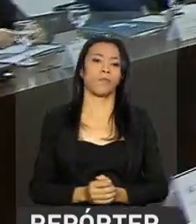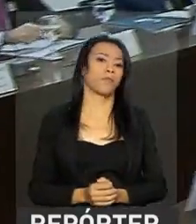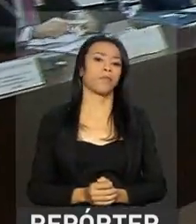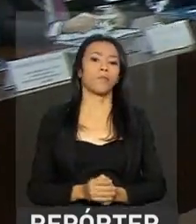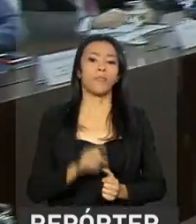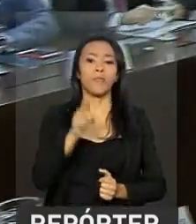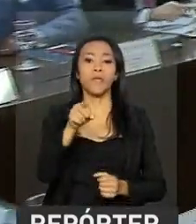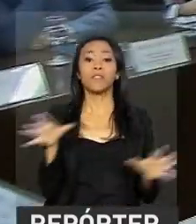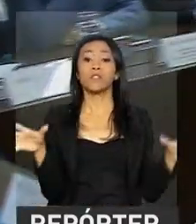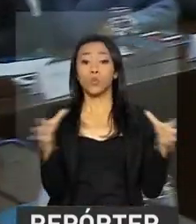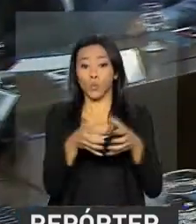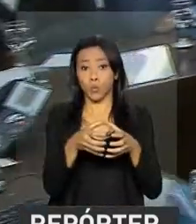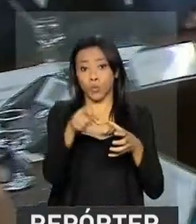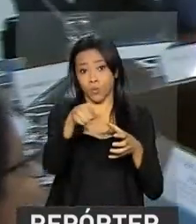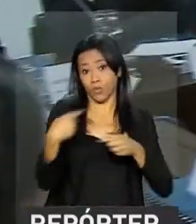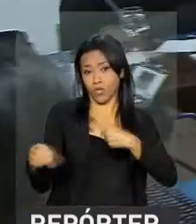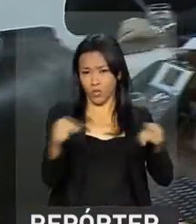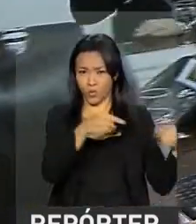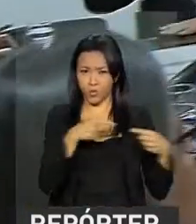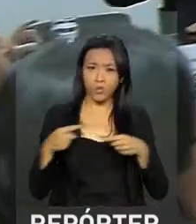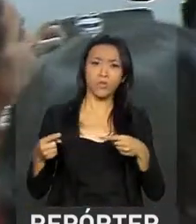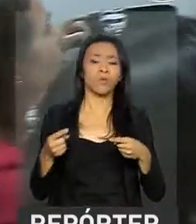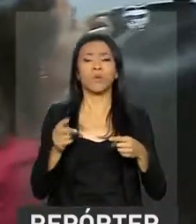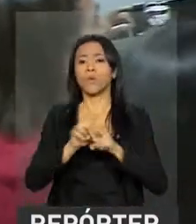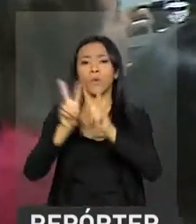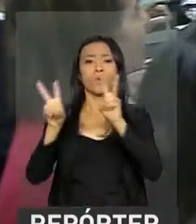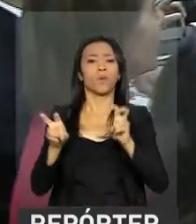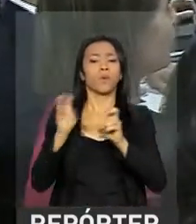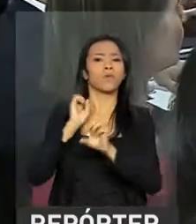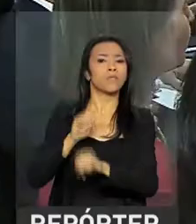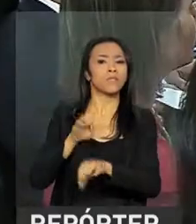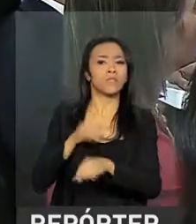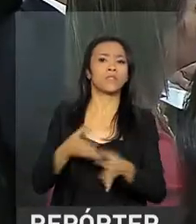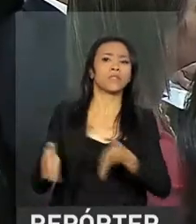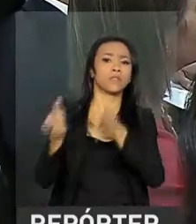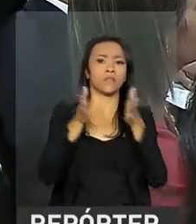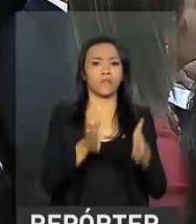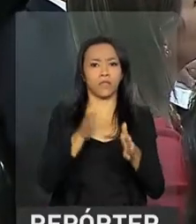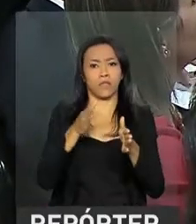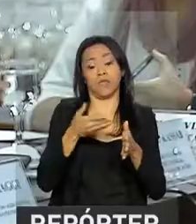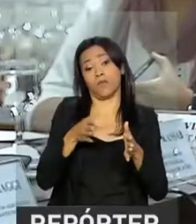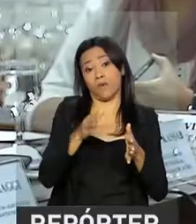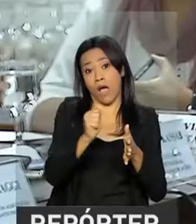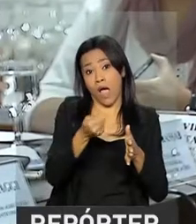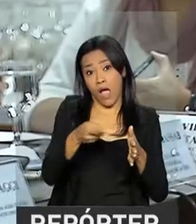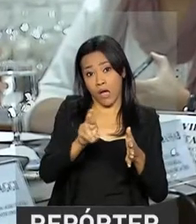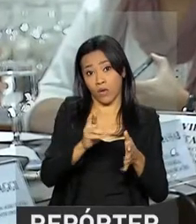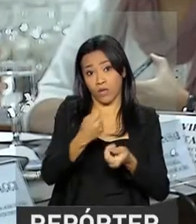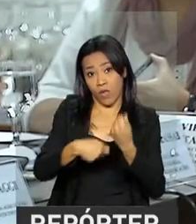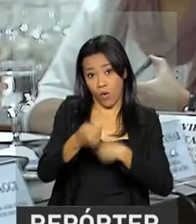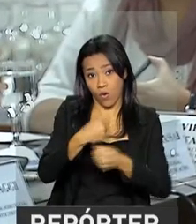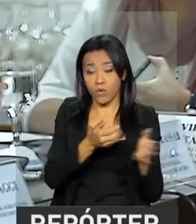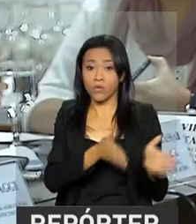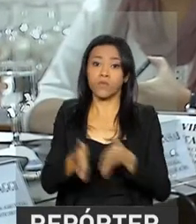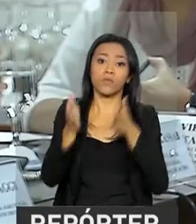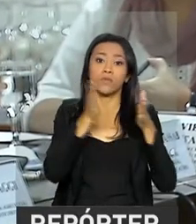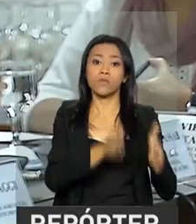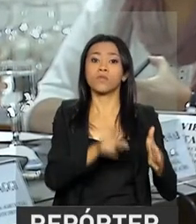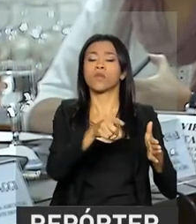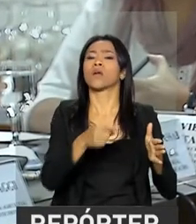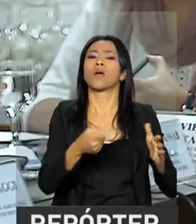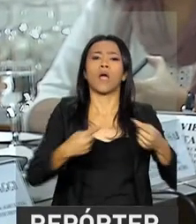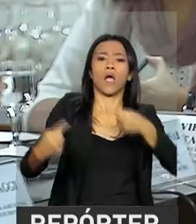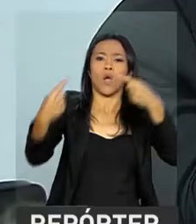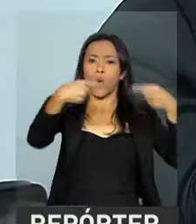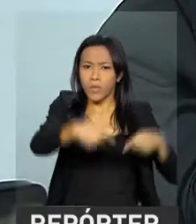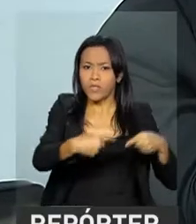O grupo discutiu o andamento de sugestões para a educação básica, o agronegócio, a desburocratização, a produtividade, a